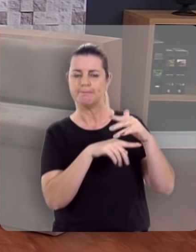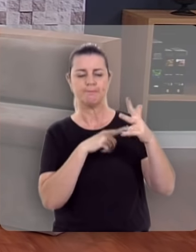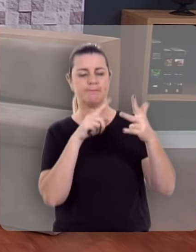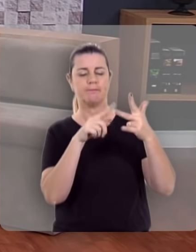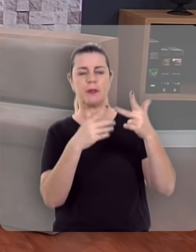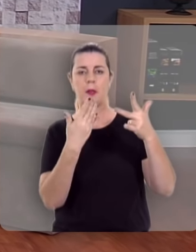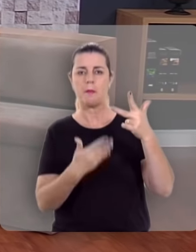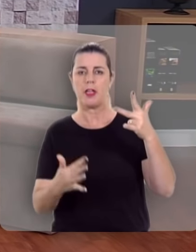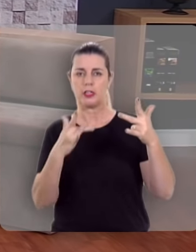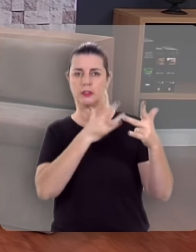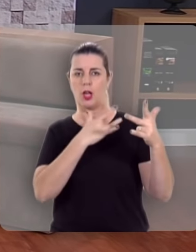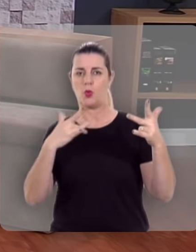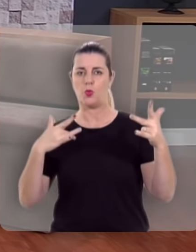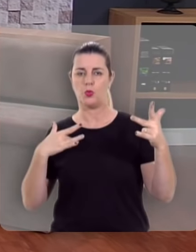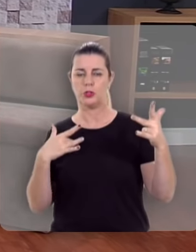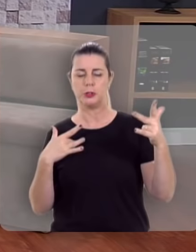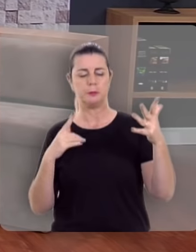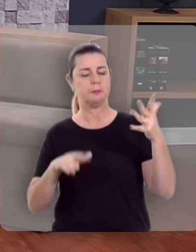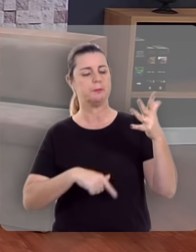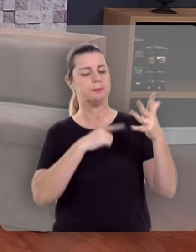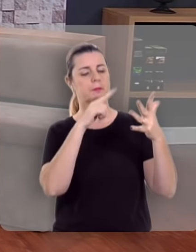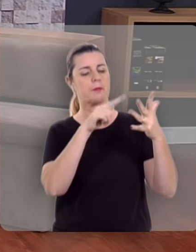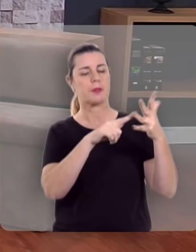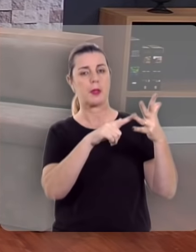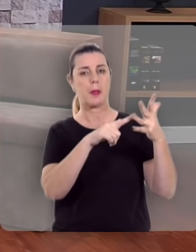Ele entra em colapso financeiro,